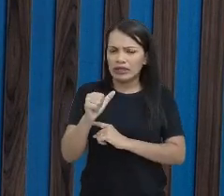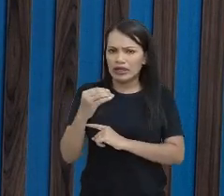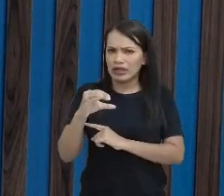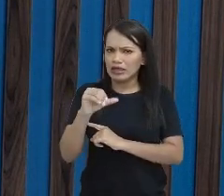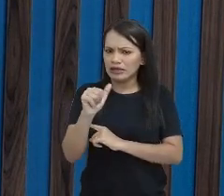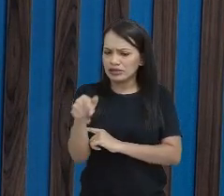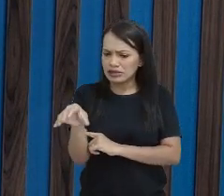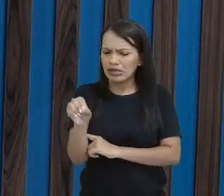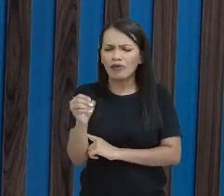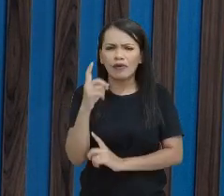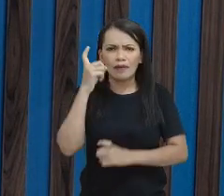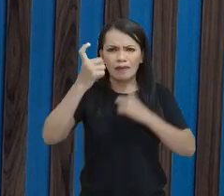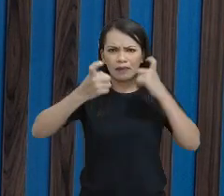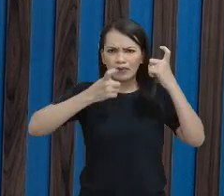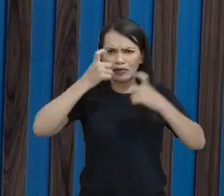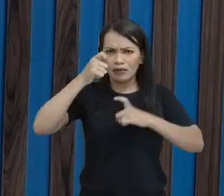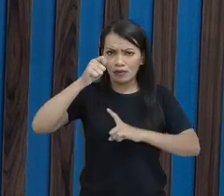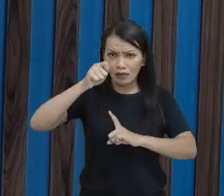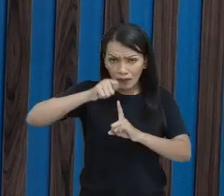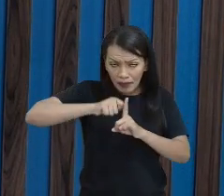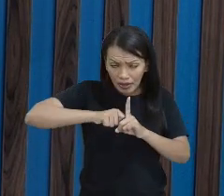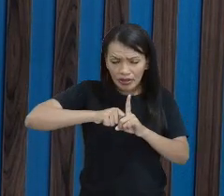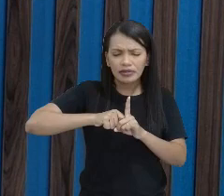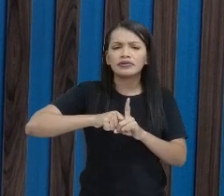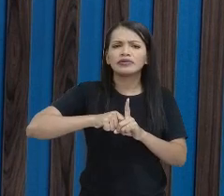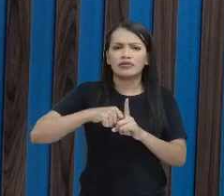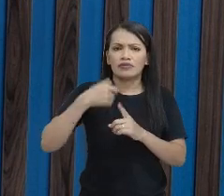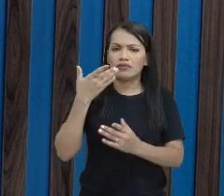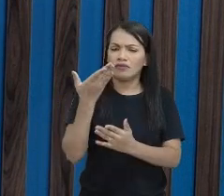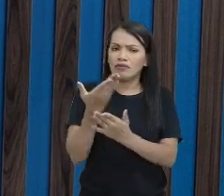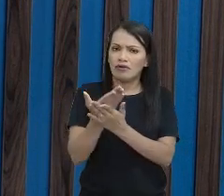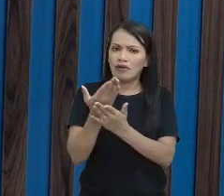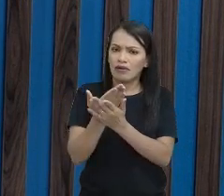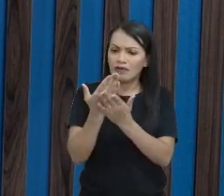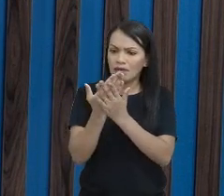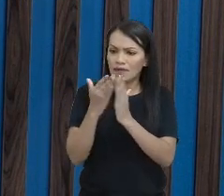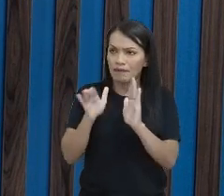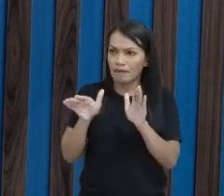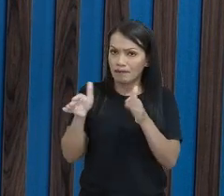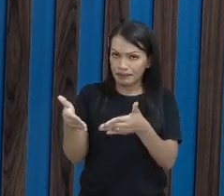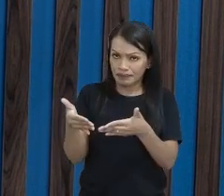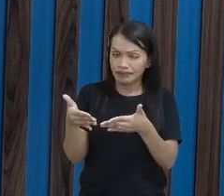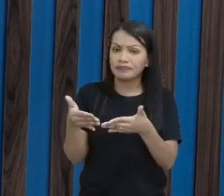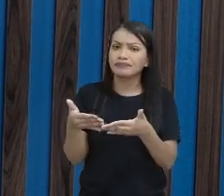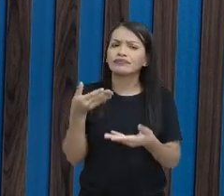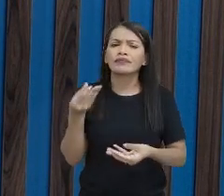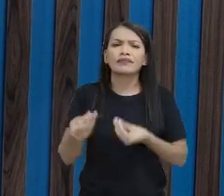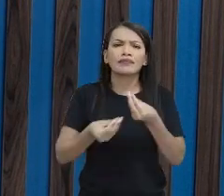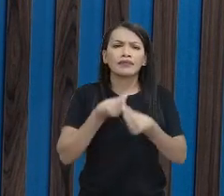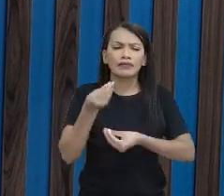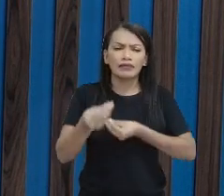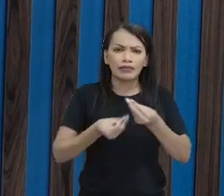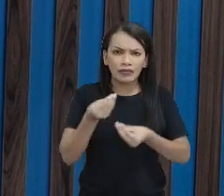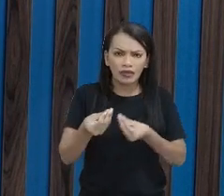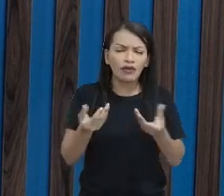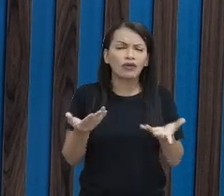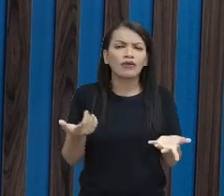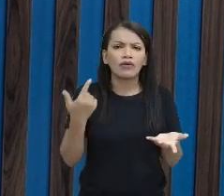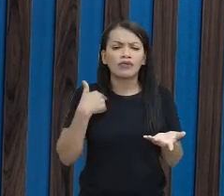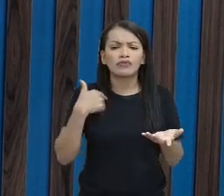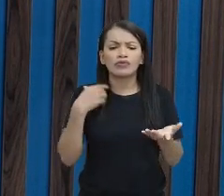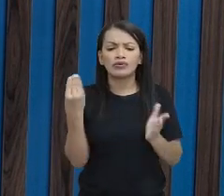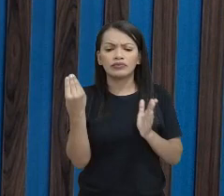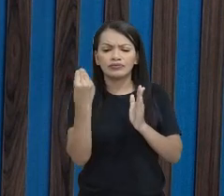mais para frente, esse mês ainda, eu acho, aulas sobre isso. Tá? Como trazer a voz dos outros no